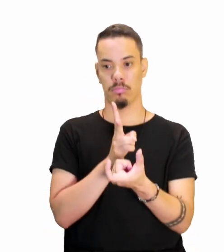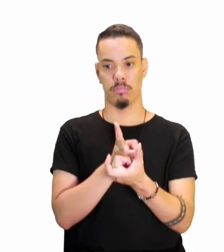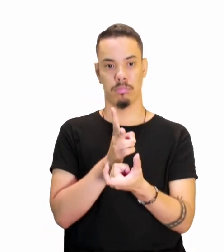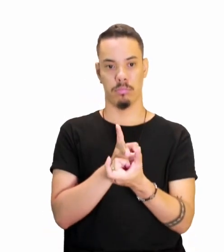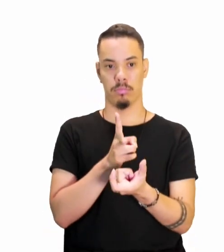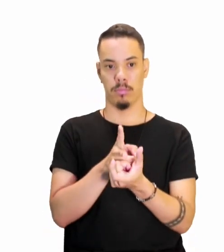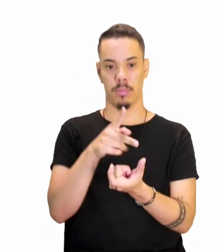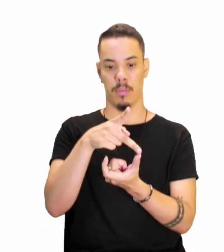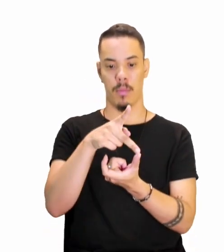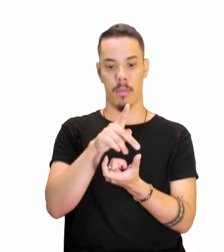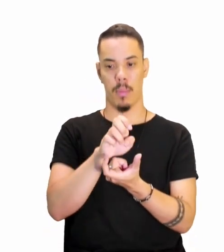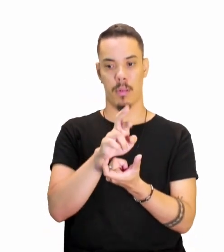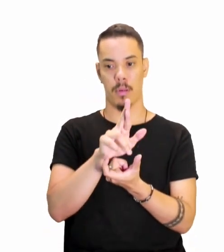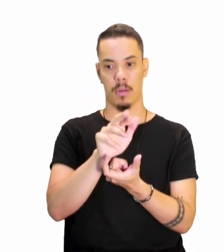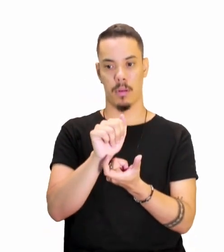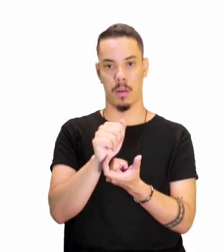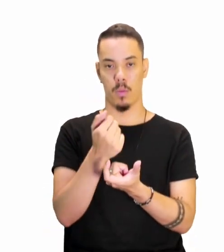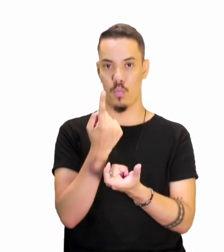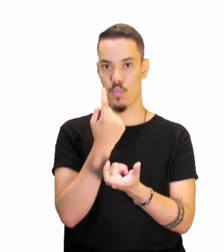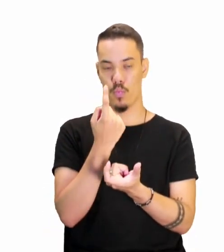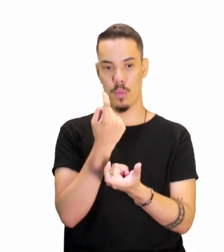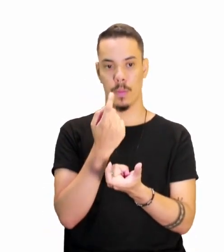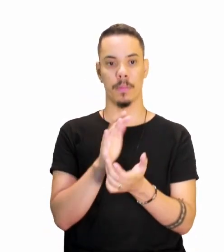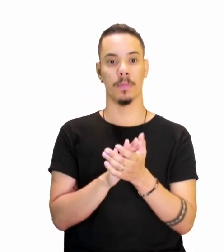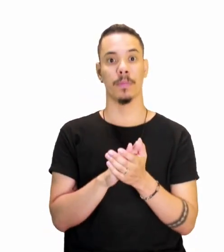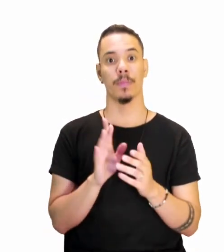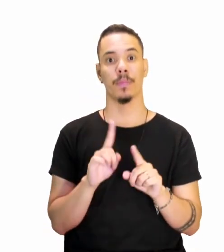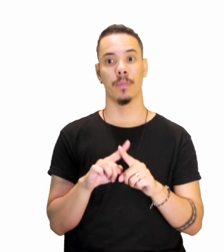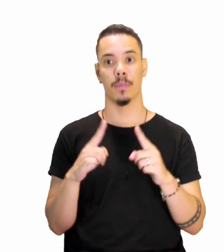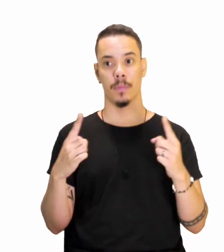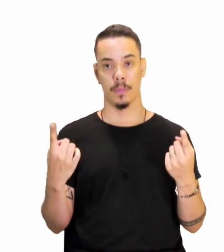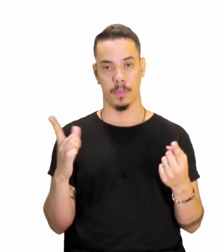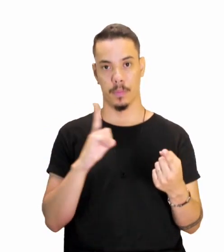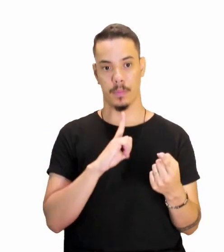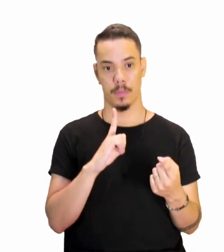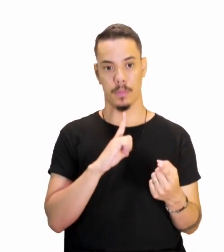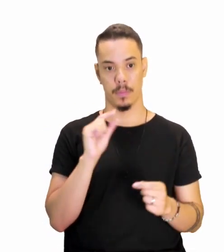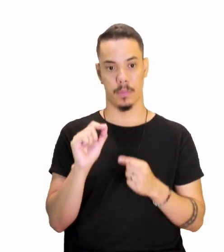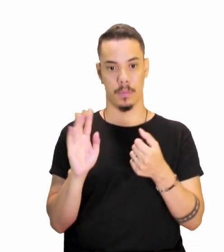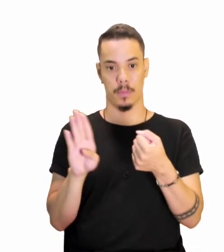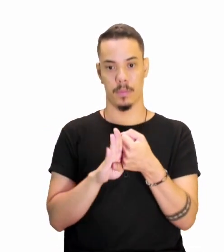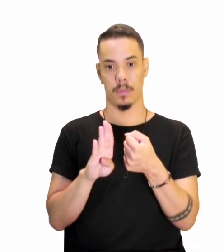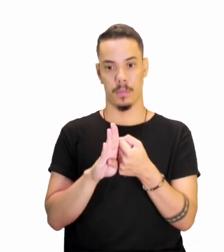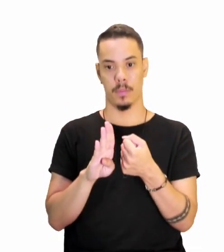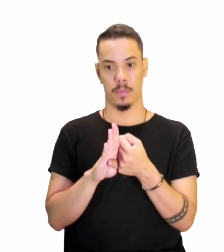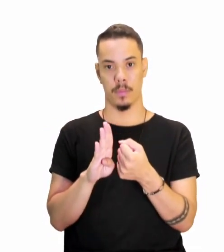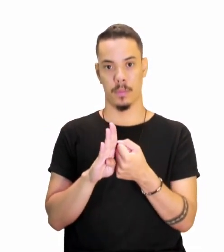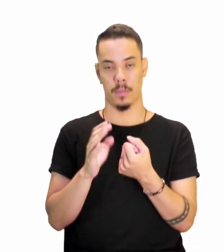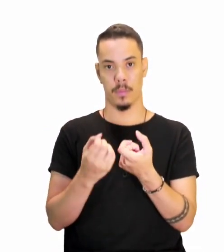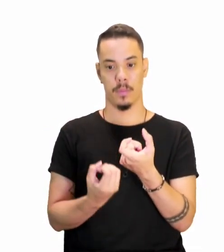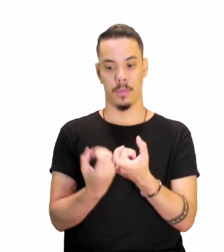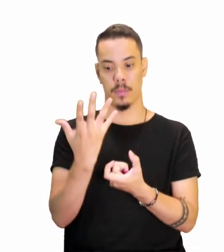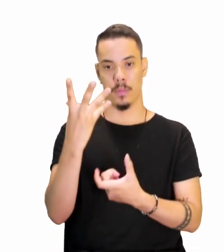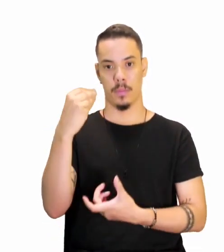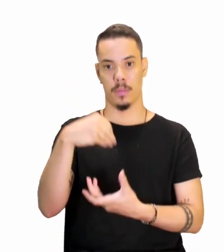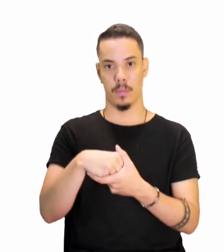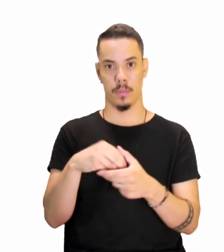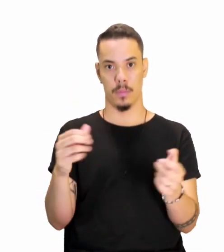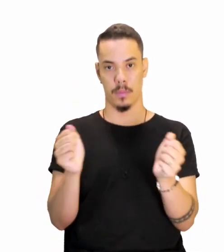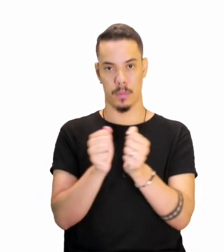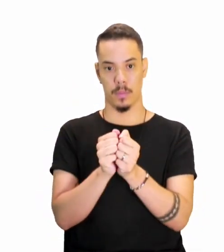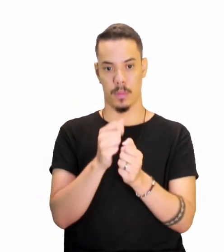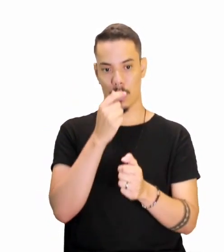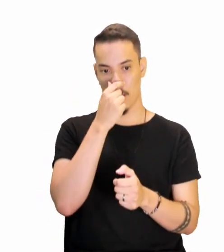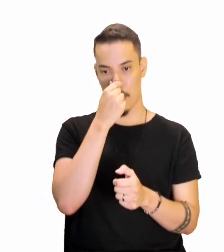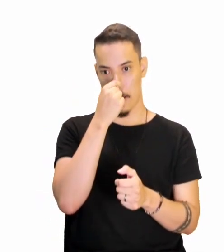beleza? Só na palavra. Mas aí eu tenho um substantivo composto. Como assim, Emma?